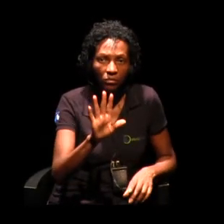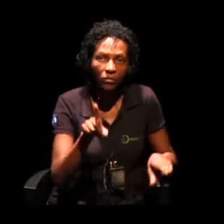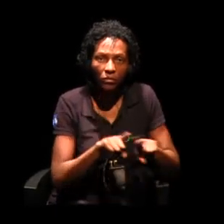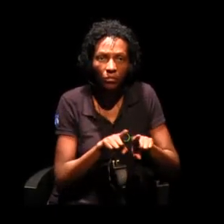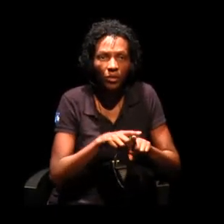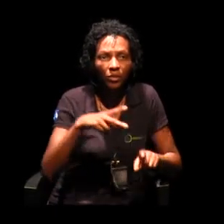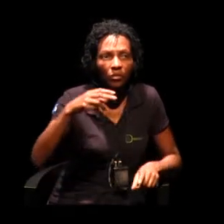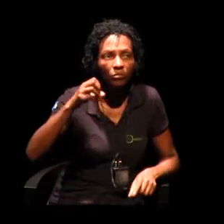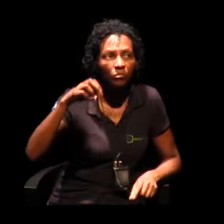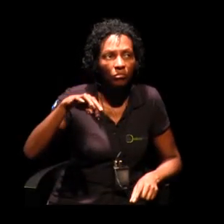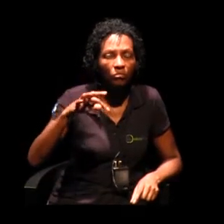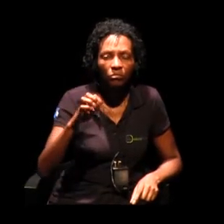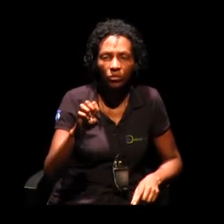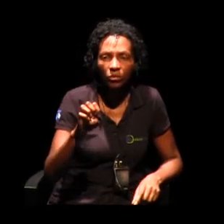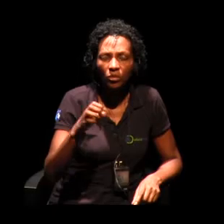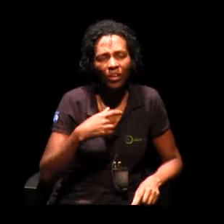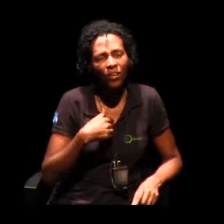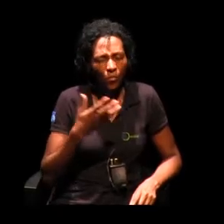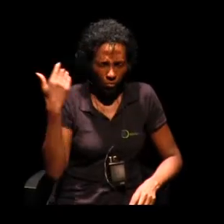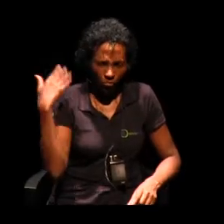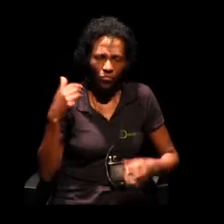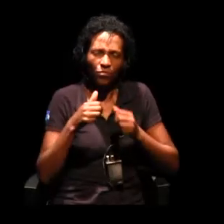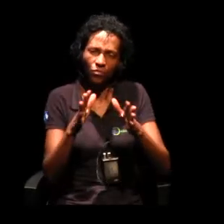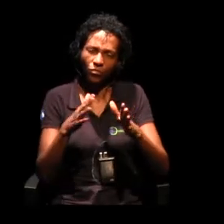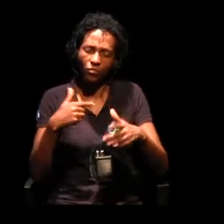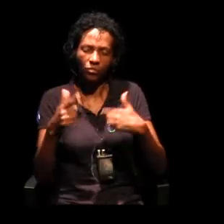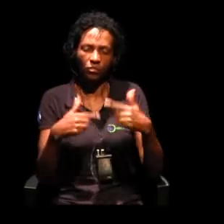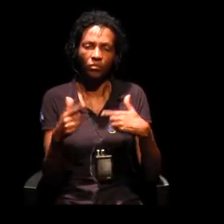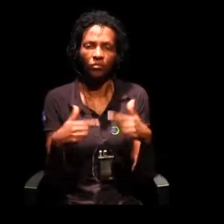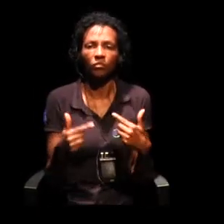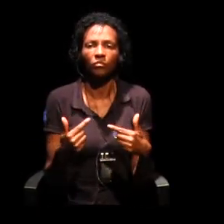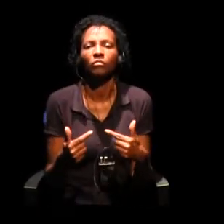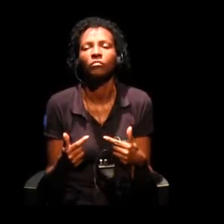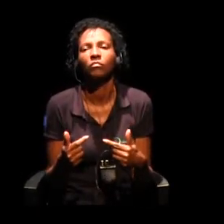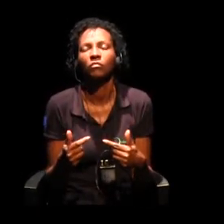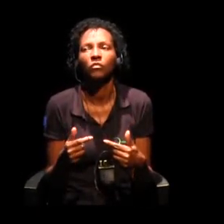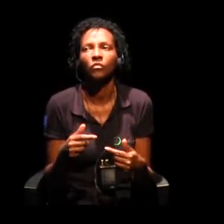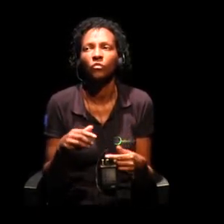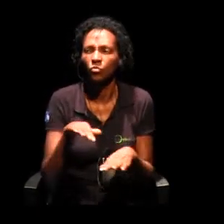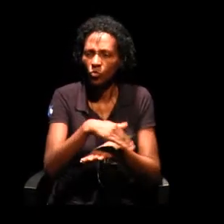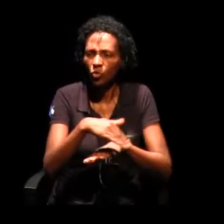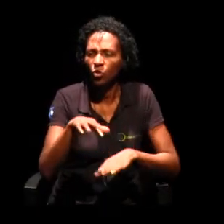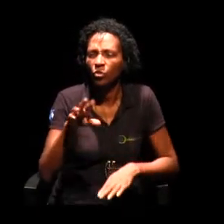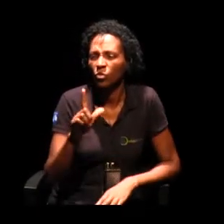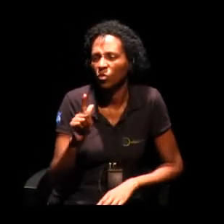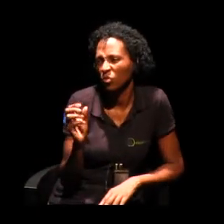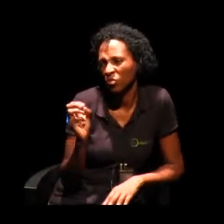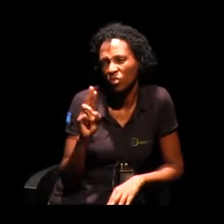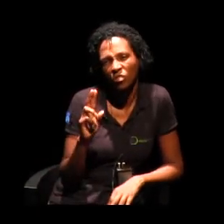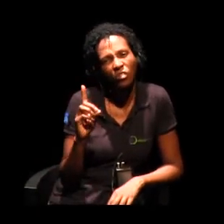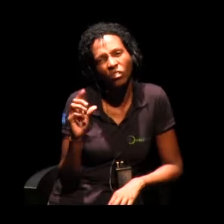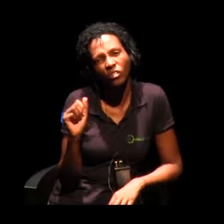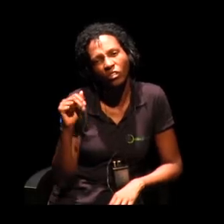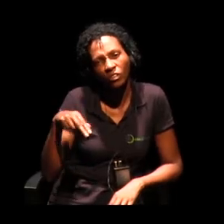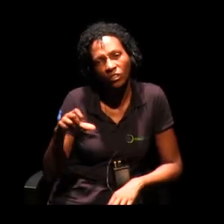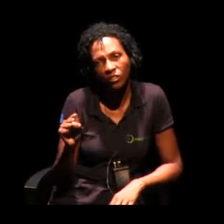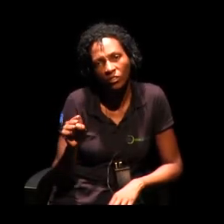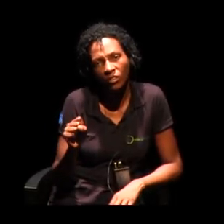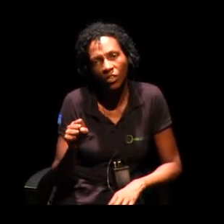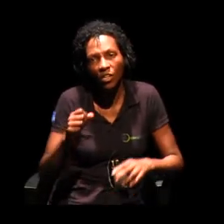autopistas, mas também pontes. Então, quando eu comecei, eu estava trabalhando no Hill Gardens,